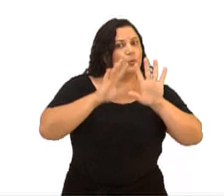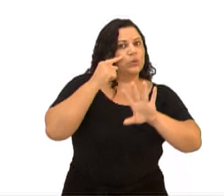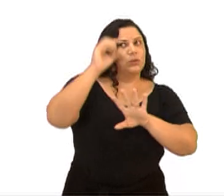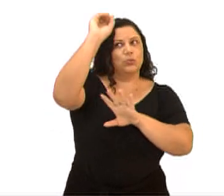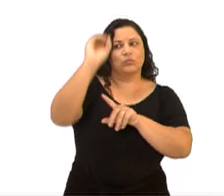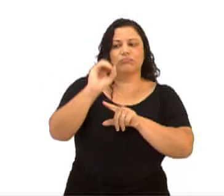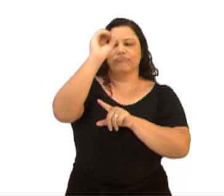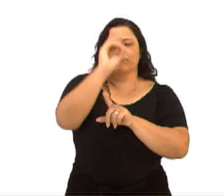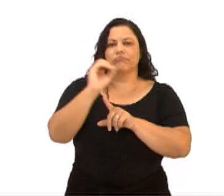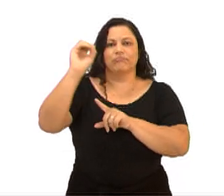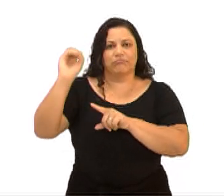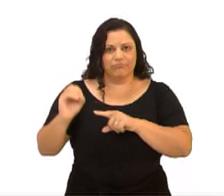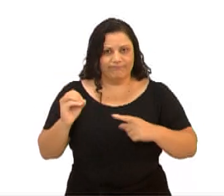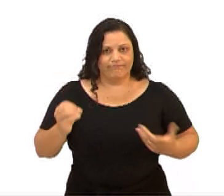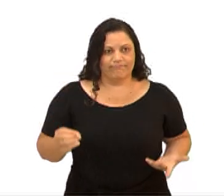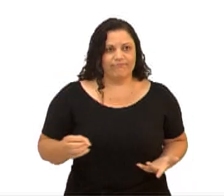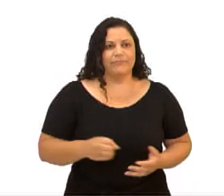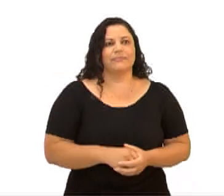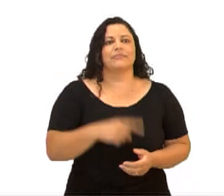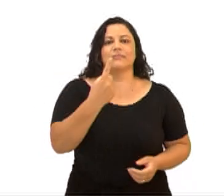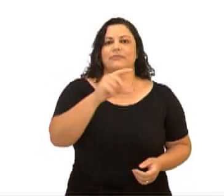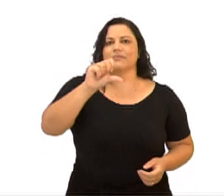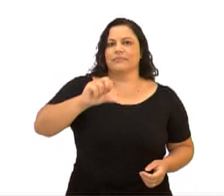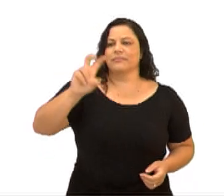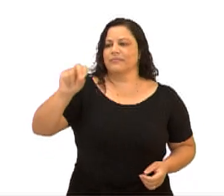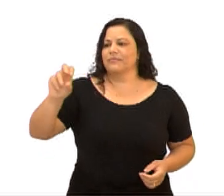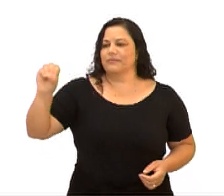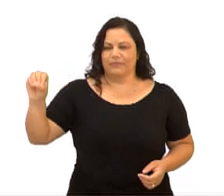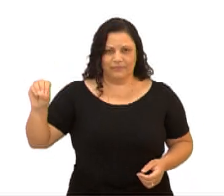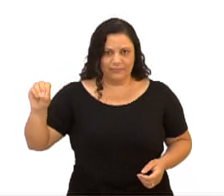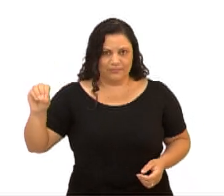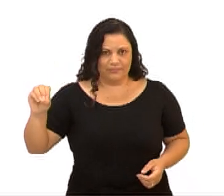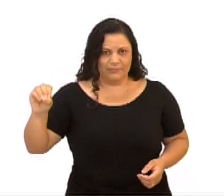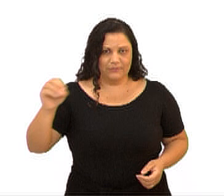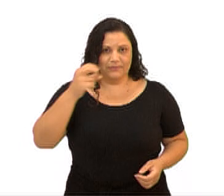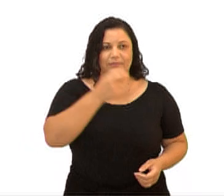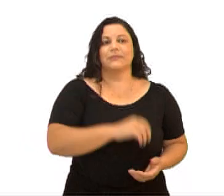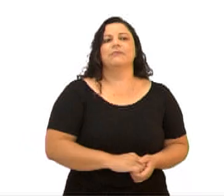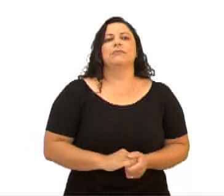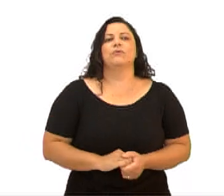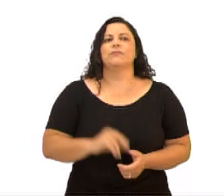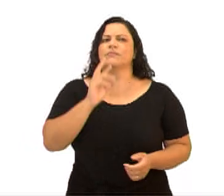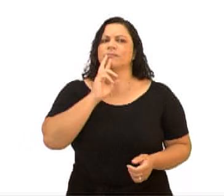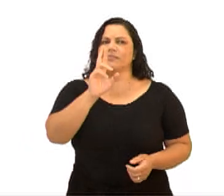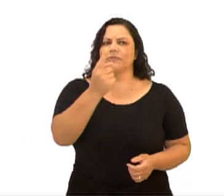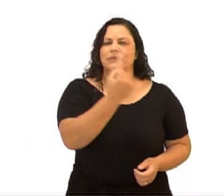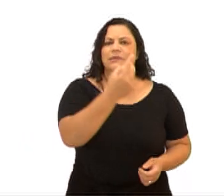vamos obter ali 19.500. Então, aqui vai ficar